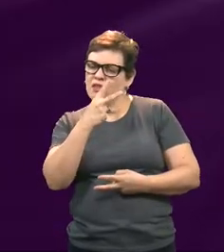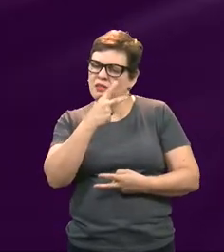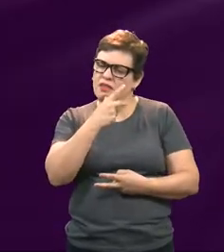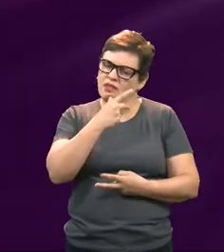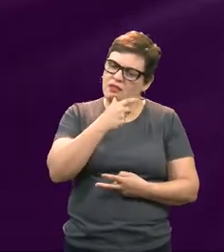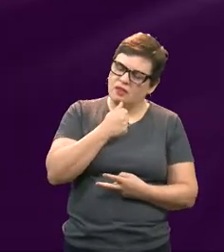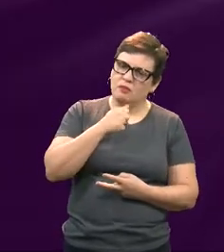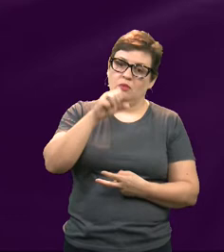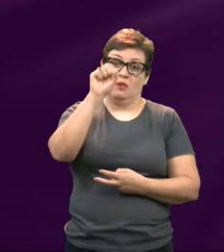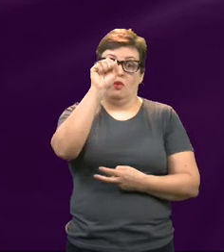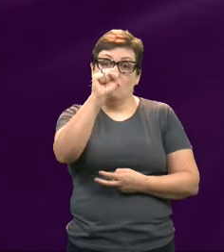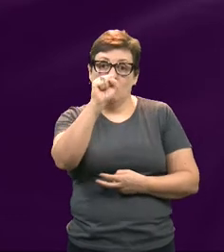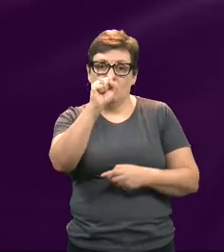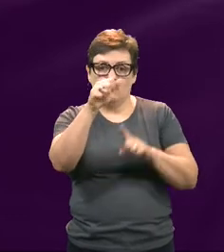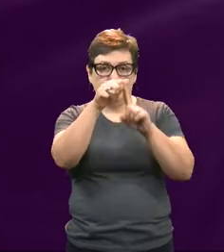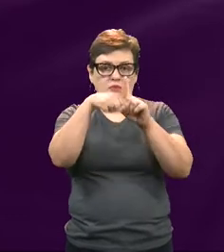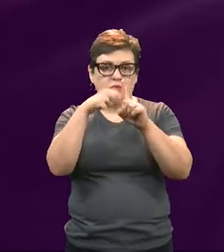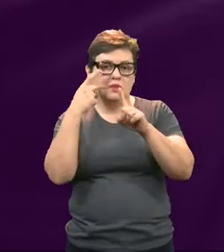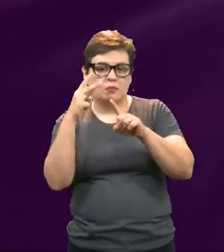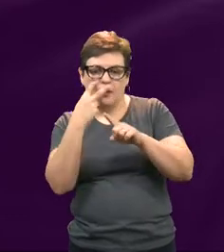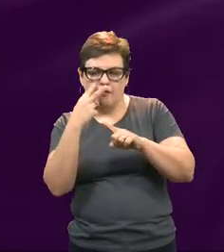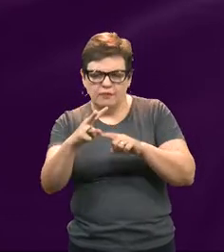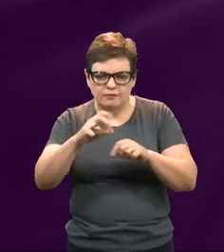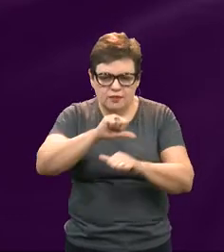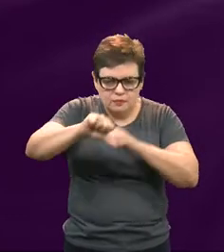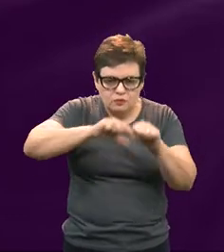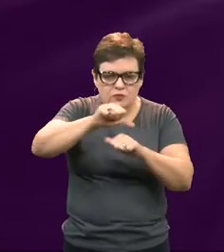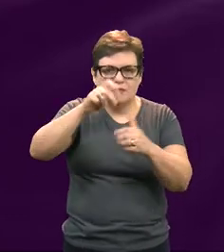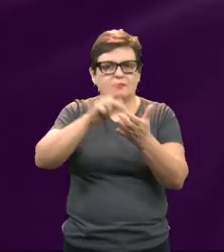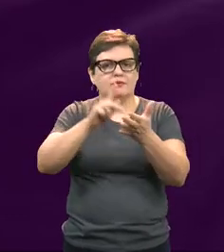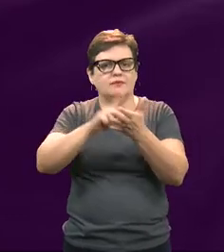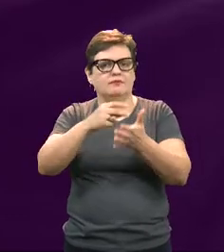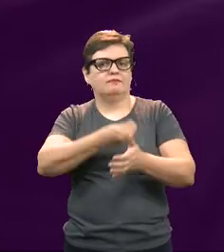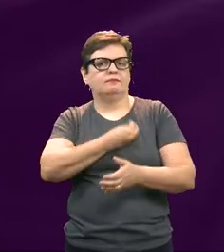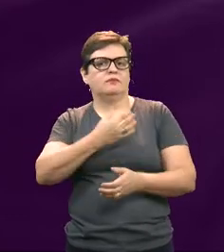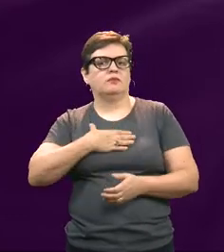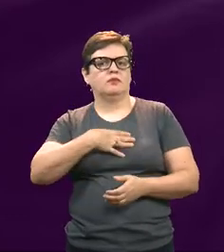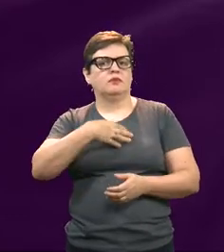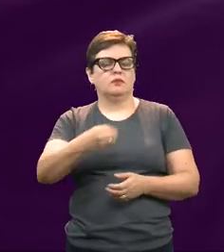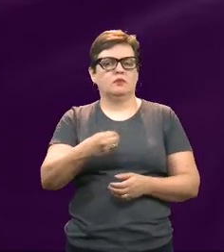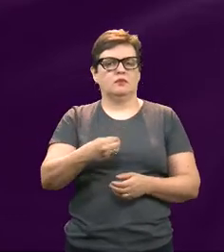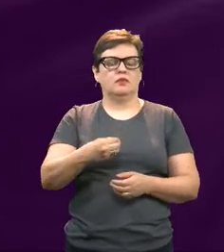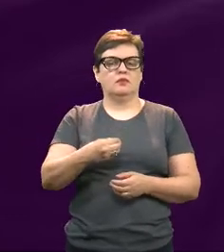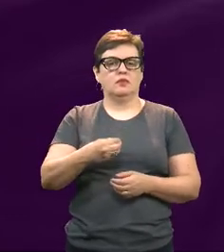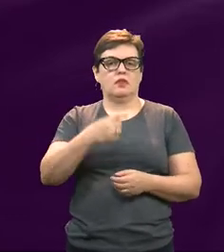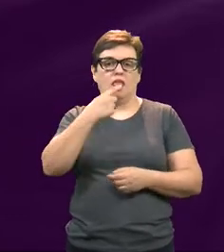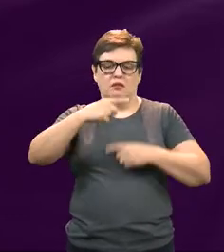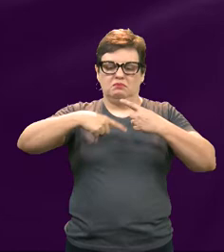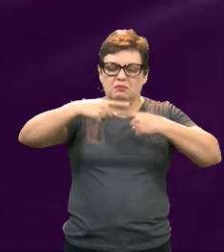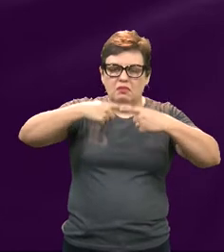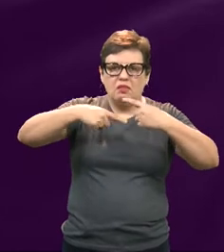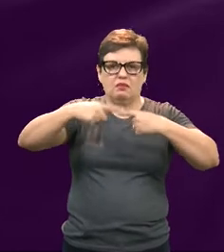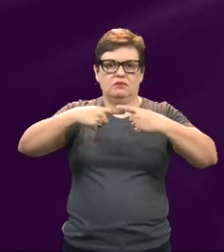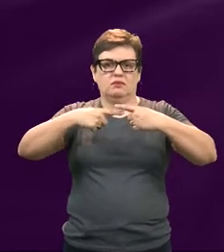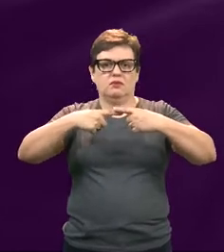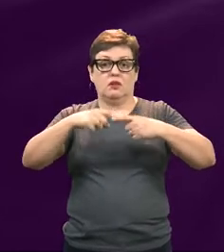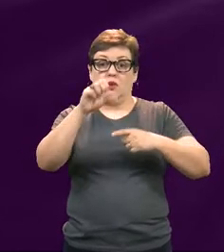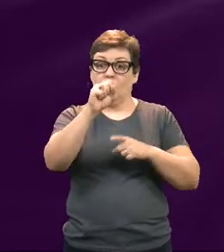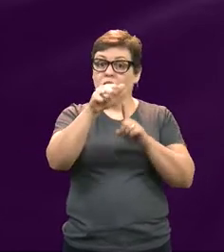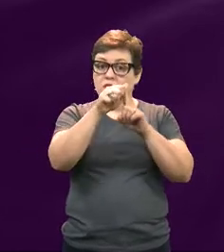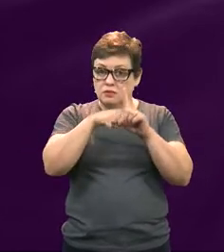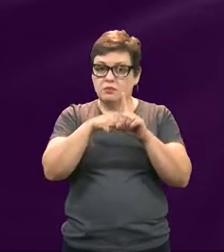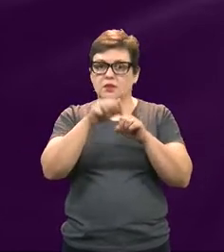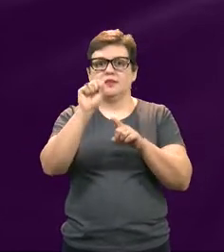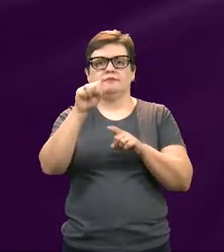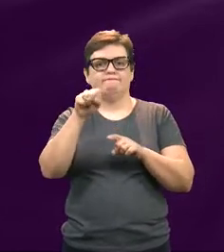ver as consideráveis mudanças na vida dele em relação às crises convulsivas. 8 meses?